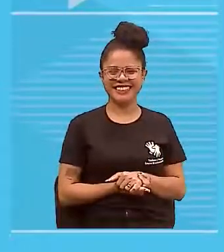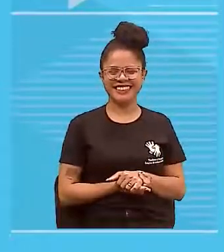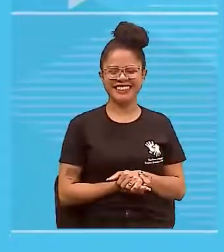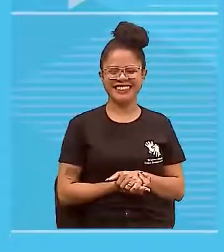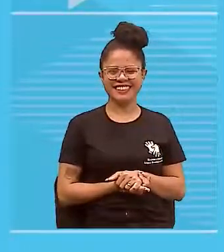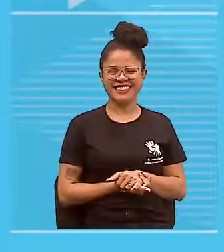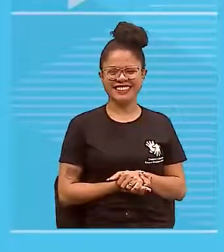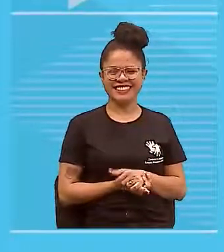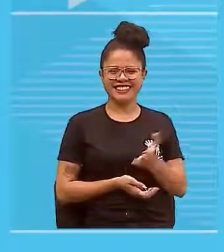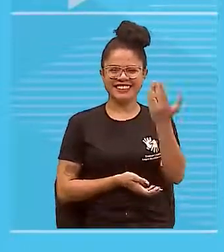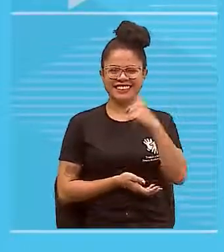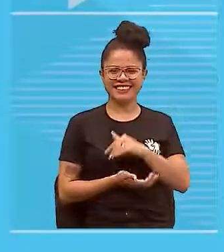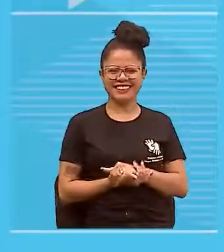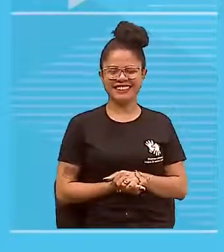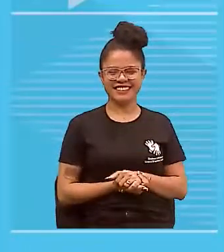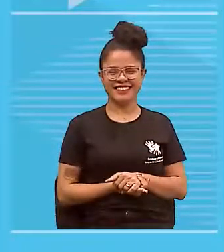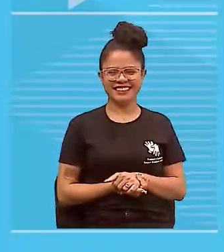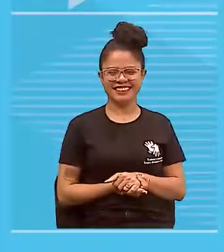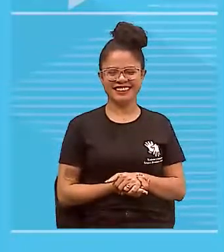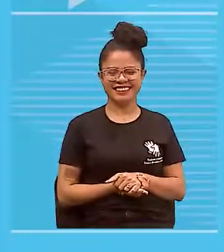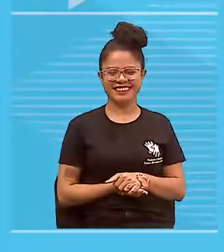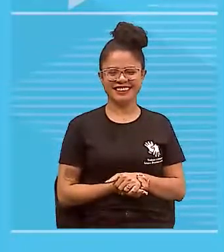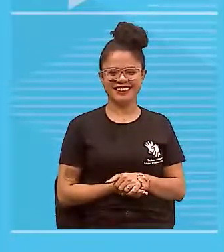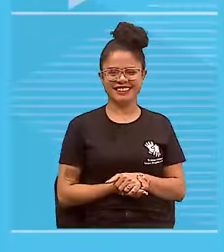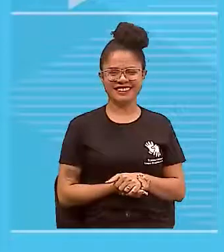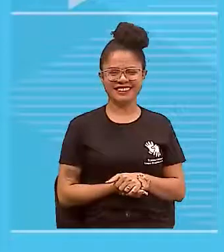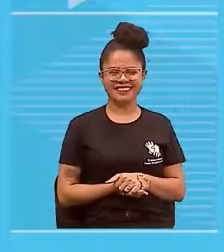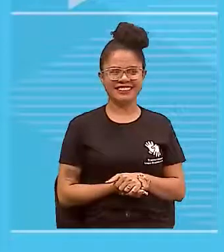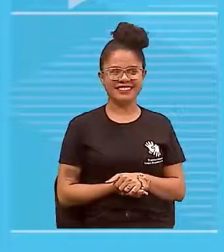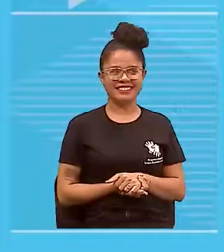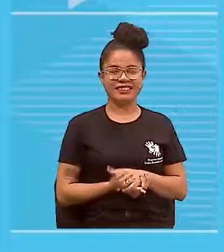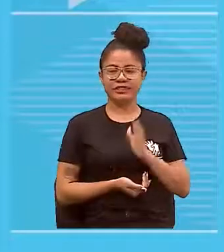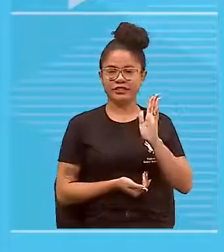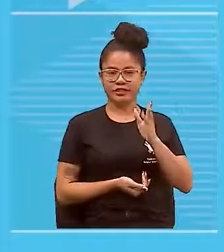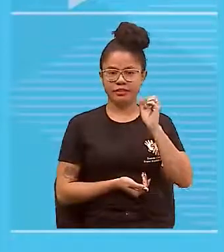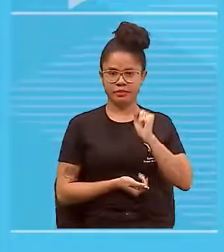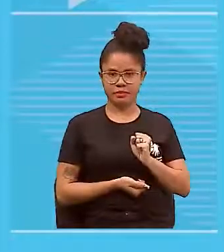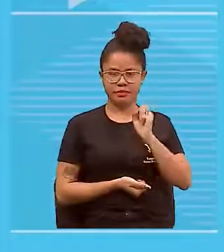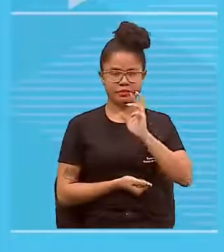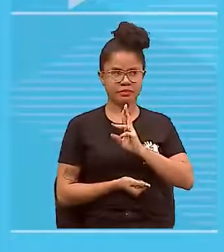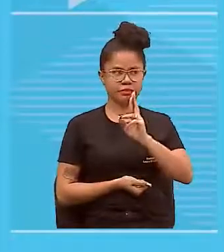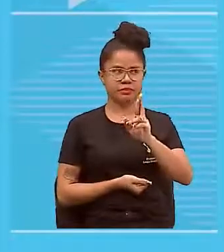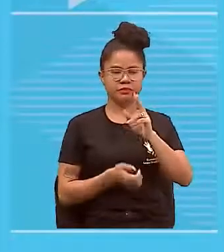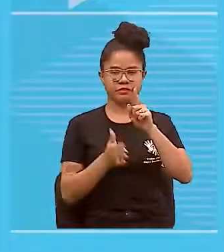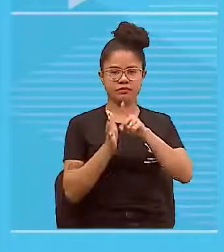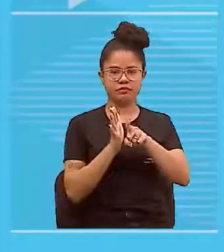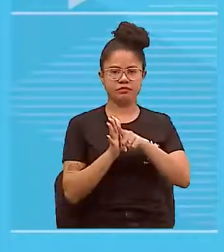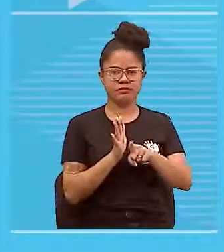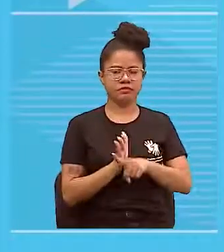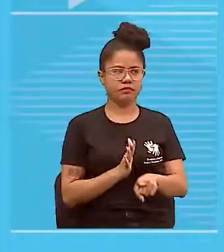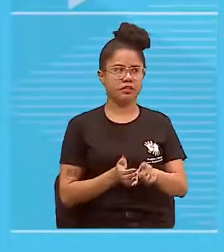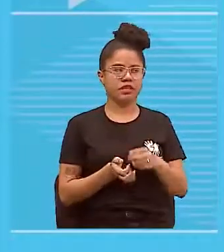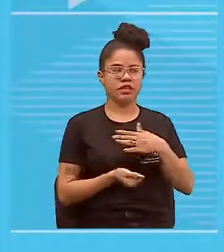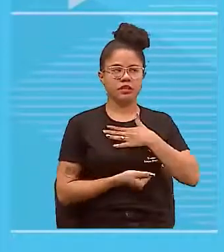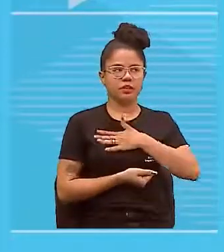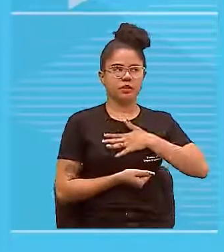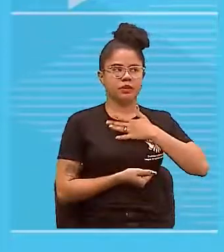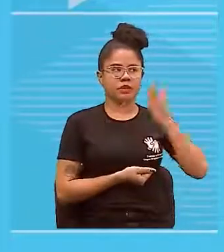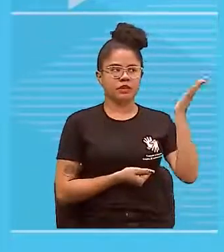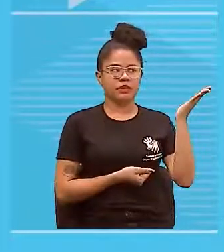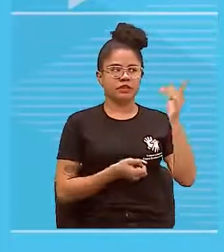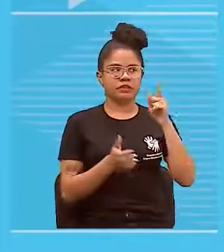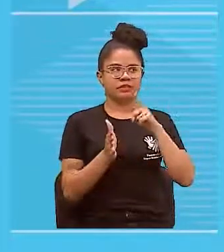emita vamos lá galerinha vamos lá vamos lá eu já posso fazer questões eu adoro a questão que eu coloquei aqui ó